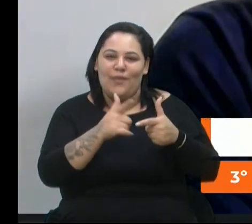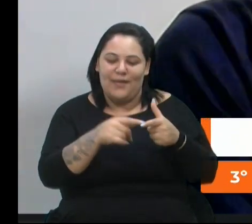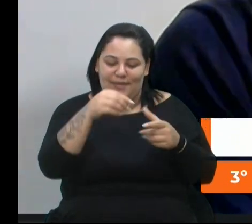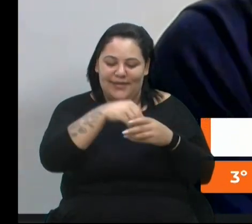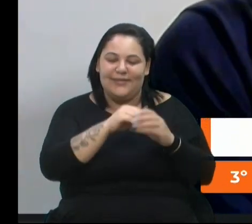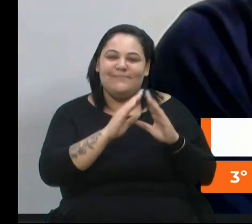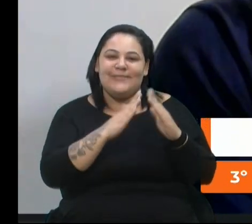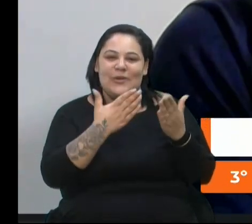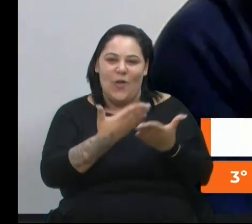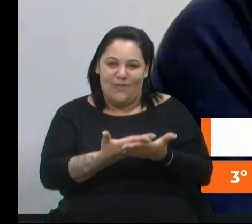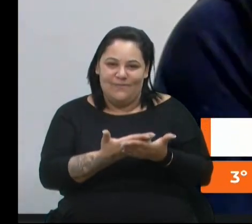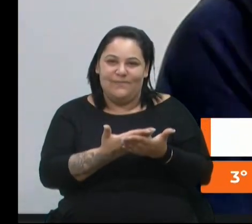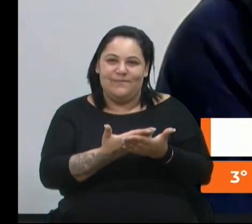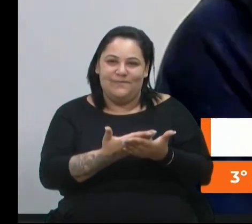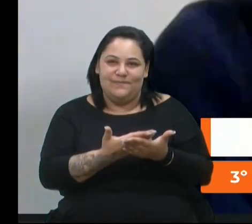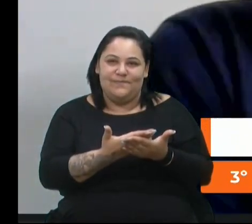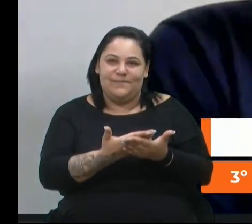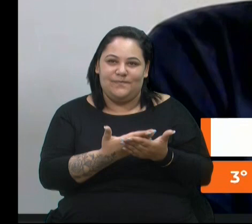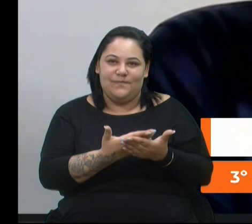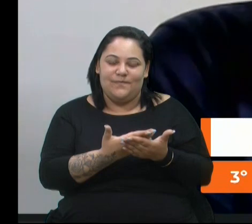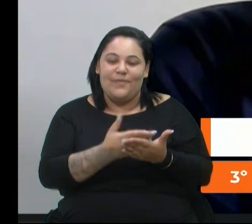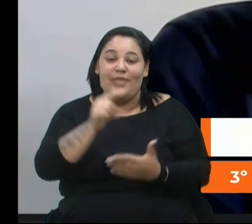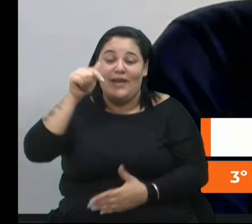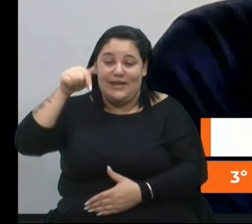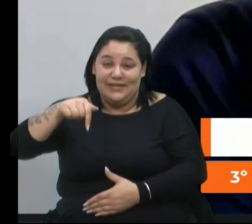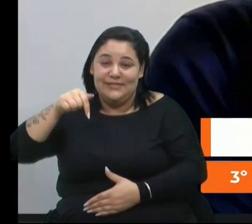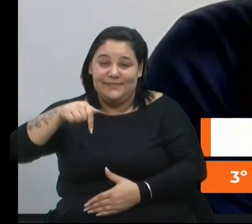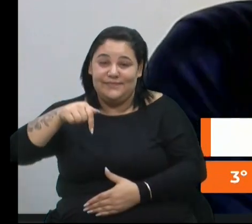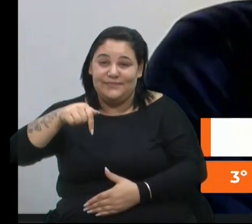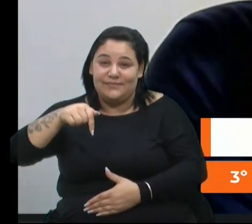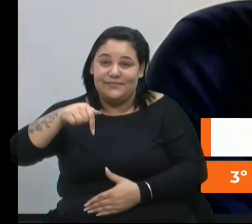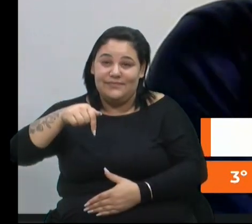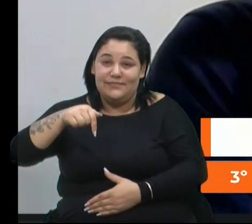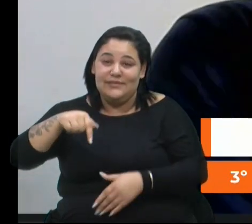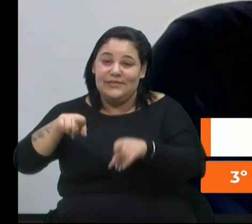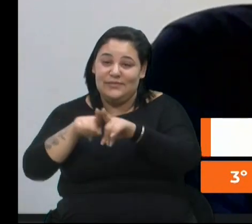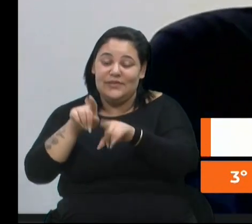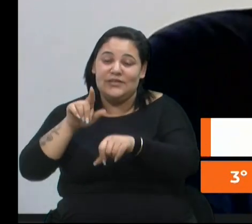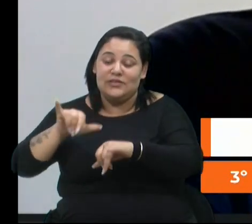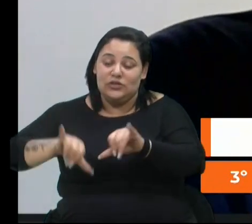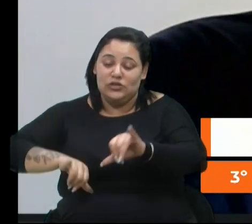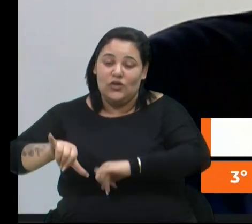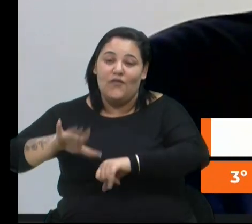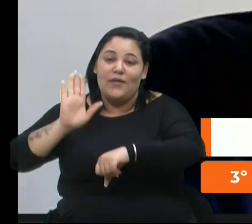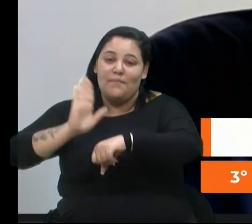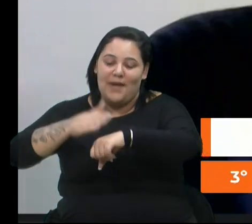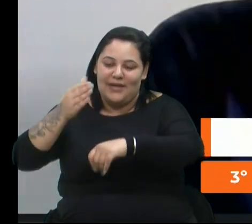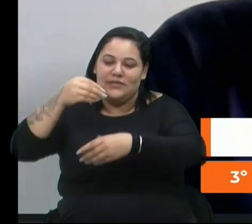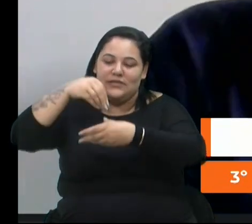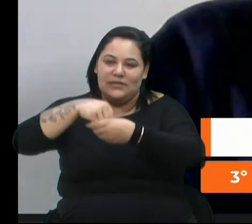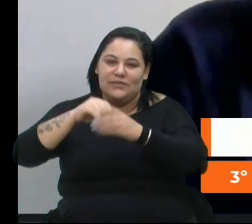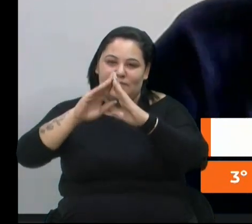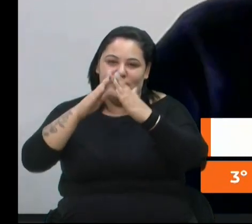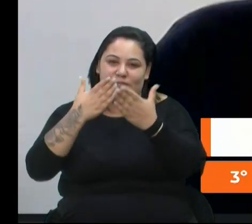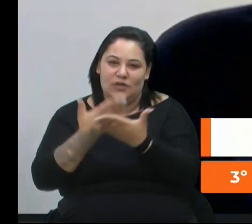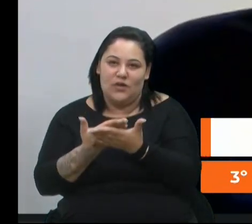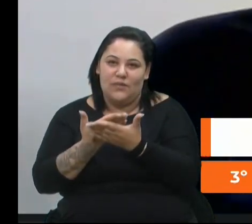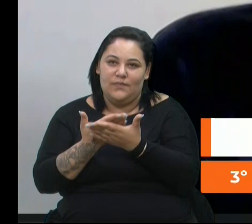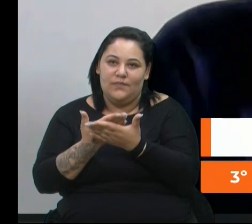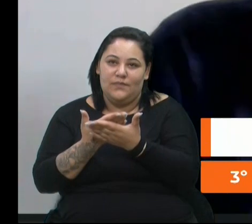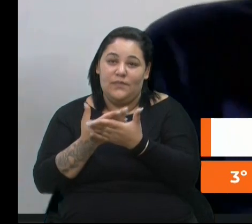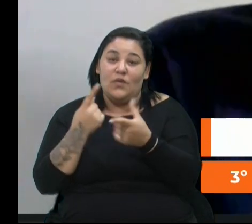escola. E esses, inclusive, acabam sendo aqueles que sofrem mais dentro do ambiente escolar por conta